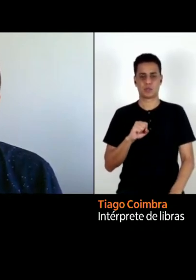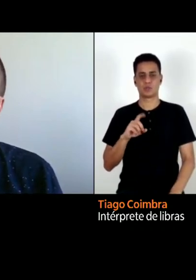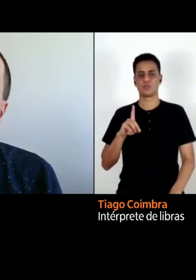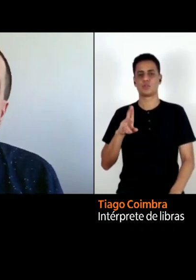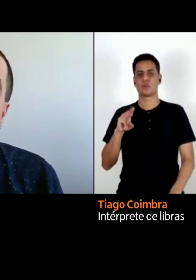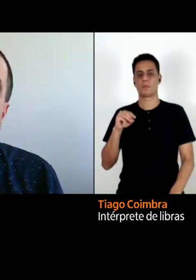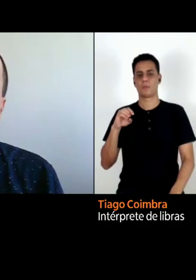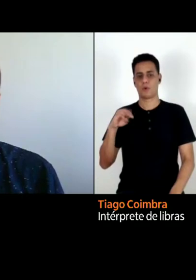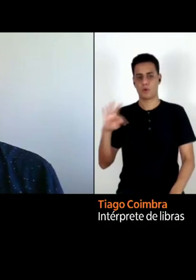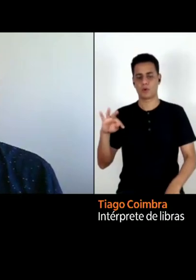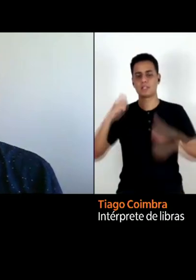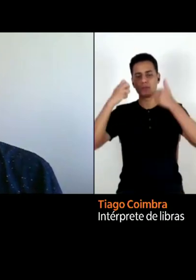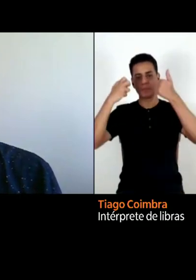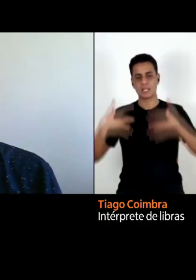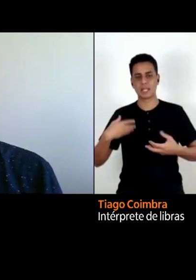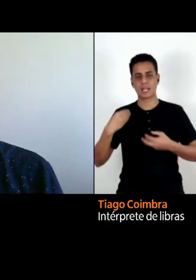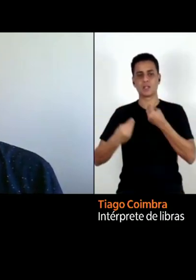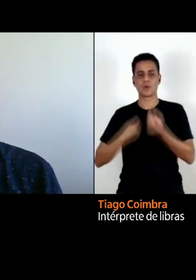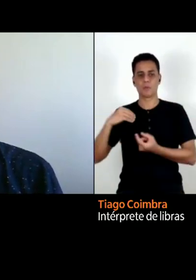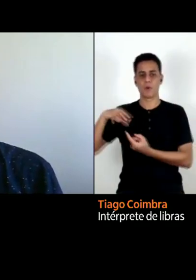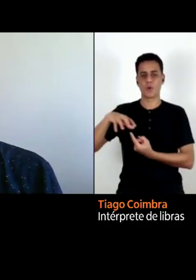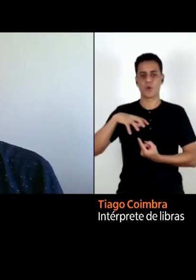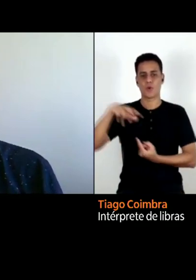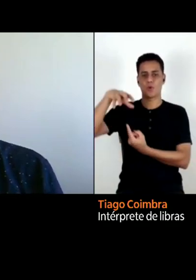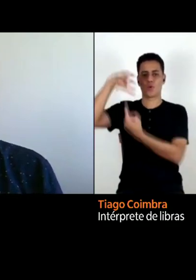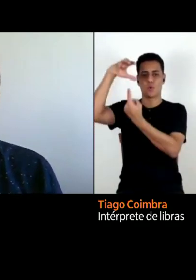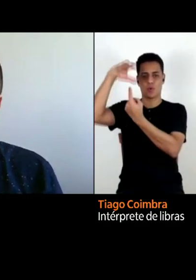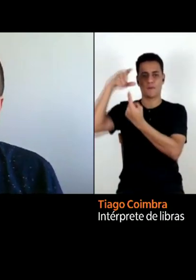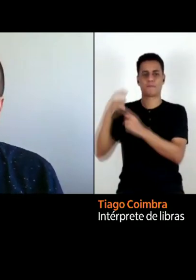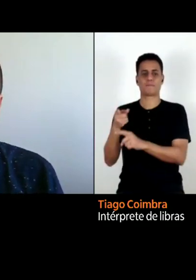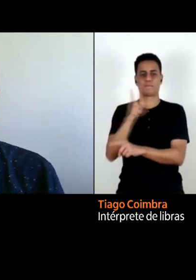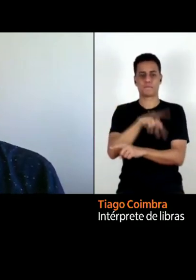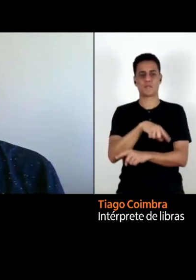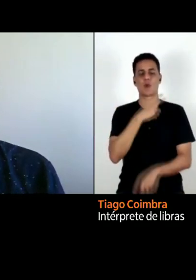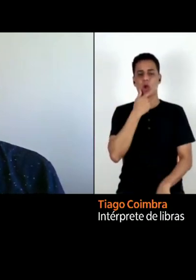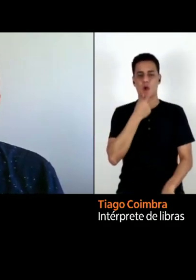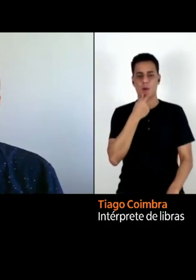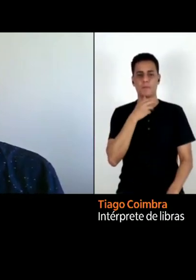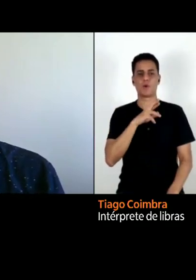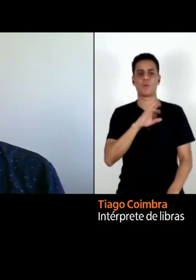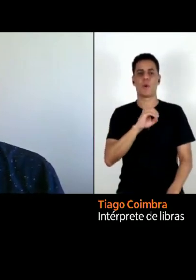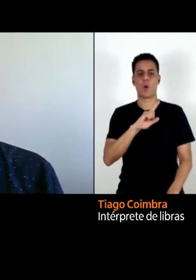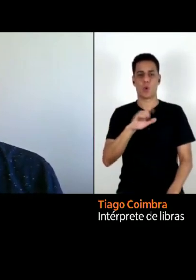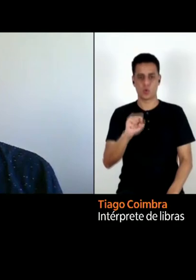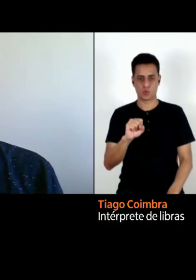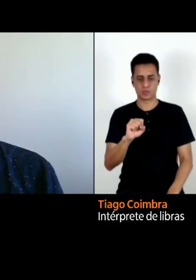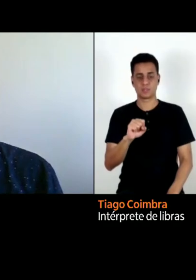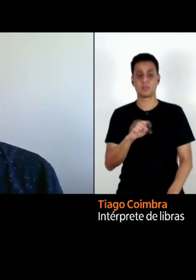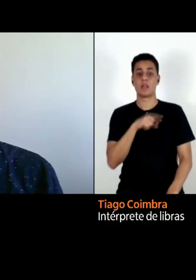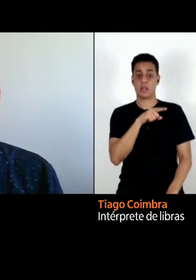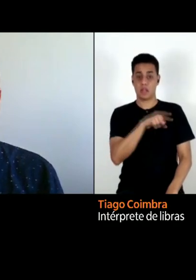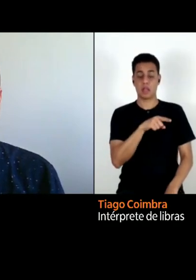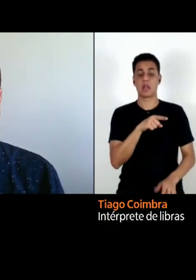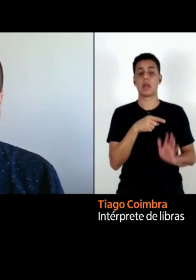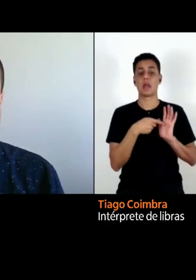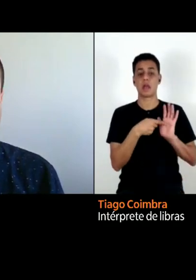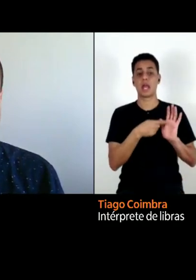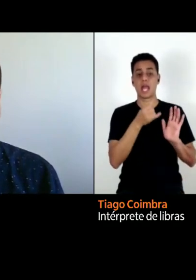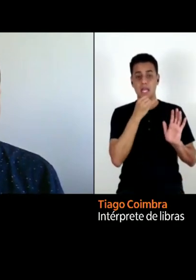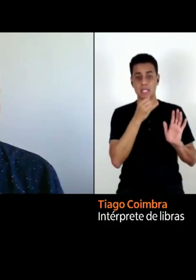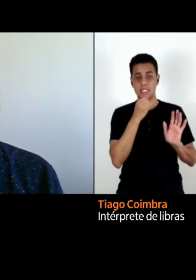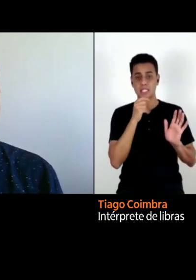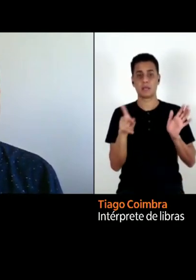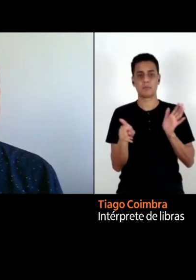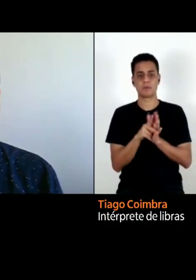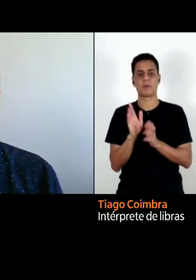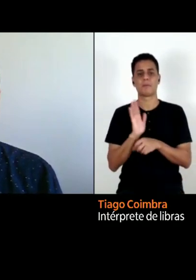dirigível ao honorável C.S. Rose, um raro e bonito exemplar do cinema de atrações.